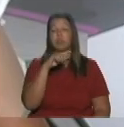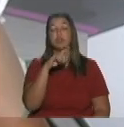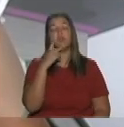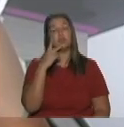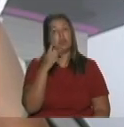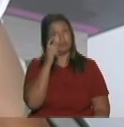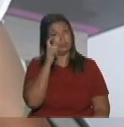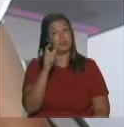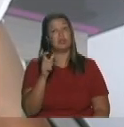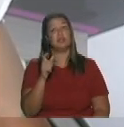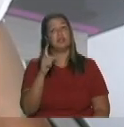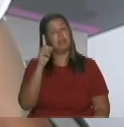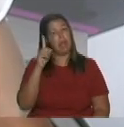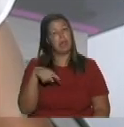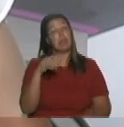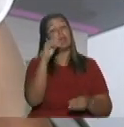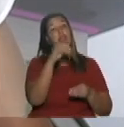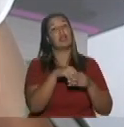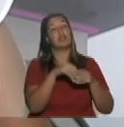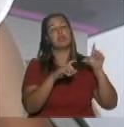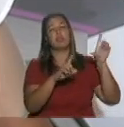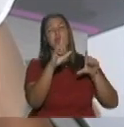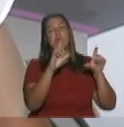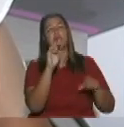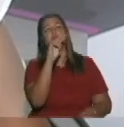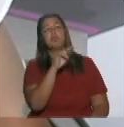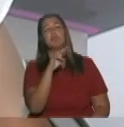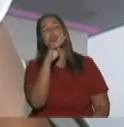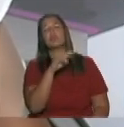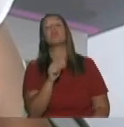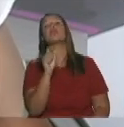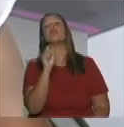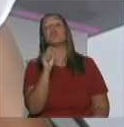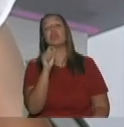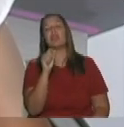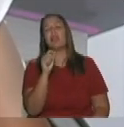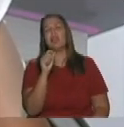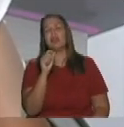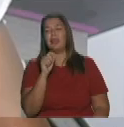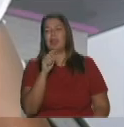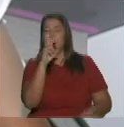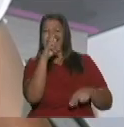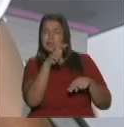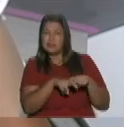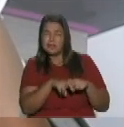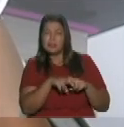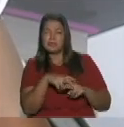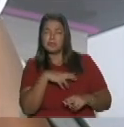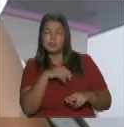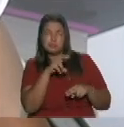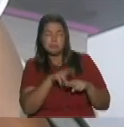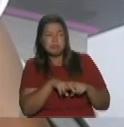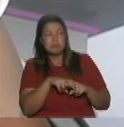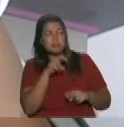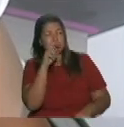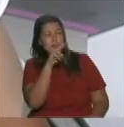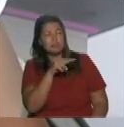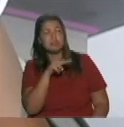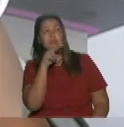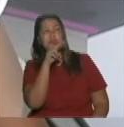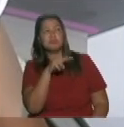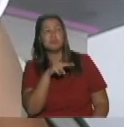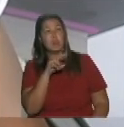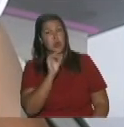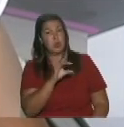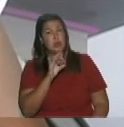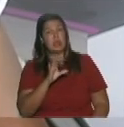questão do conteúdo, né? Tá lá vendo televisão, essa coisa de ver sozinho é muito complicado. Porque você, às vezes, acha